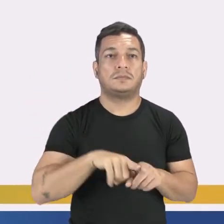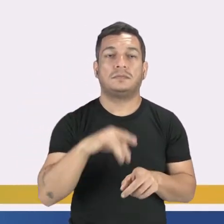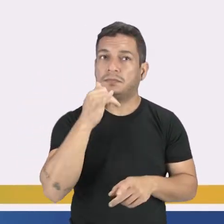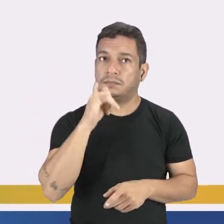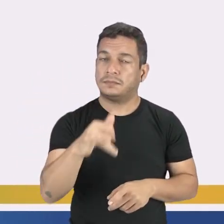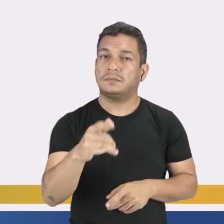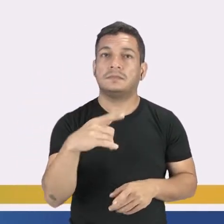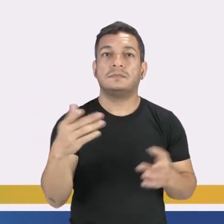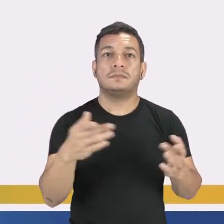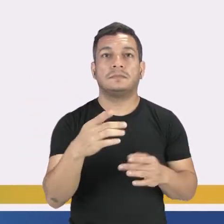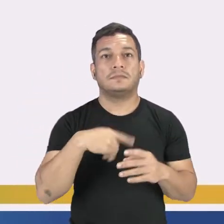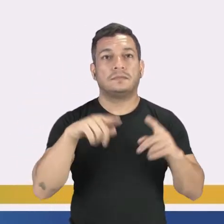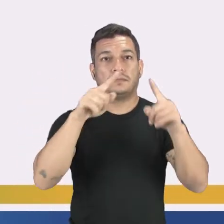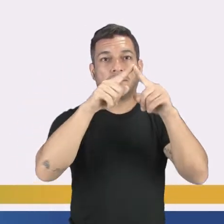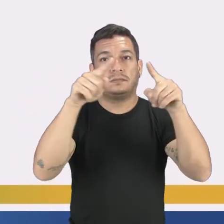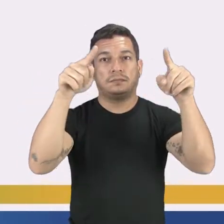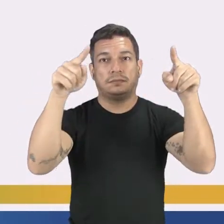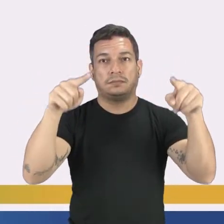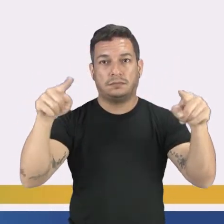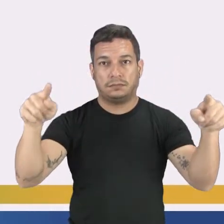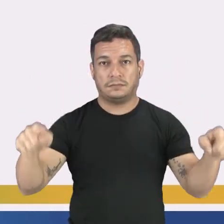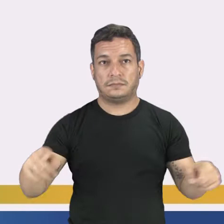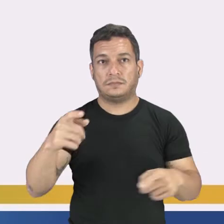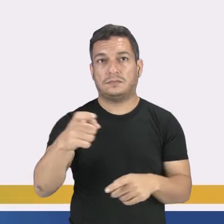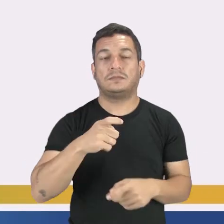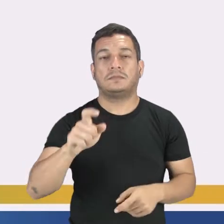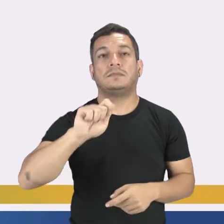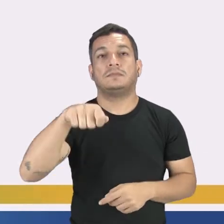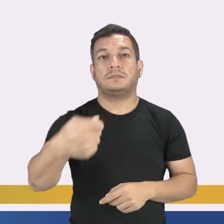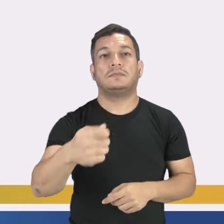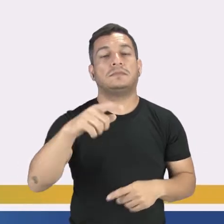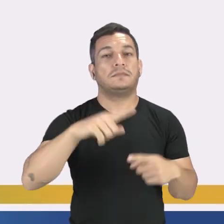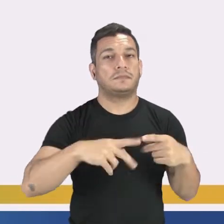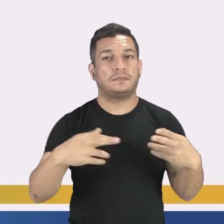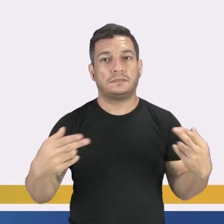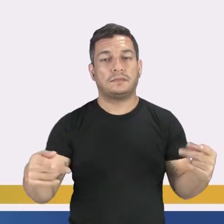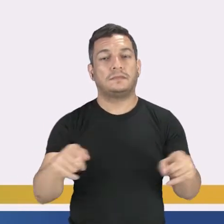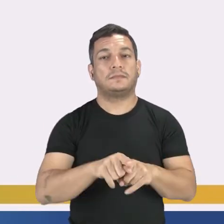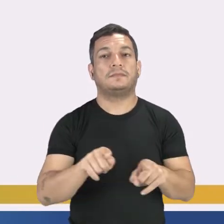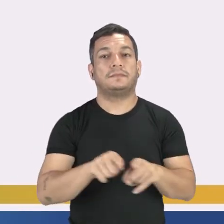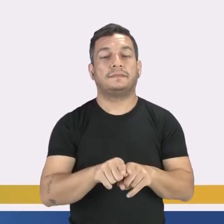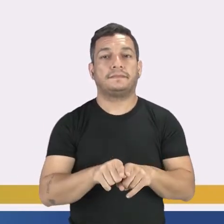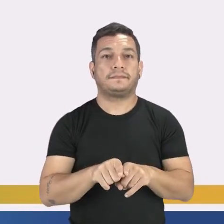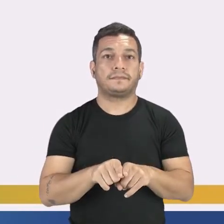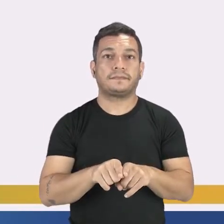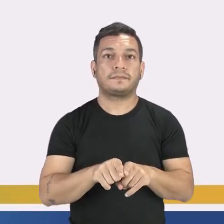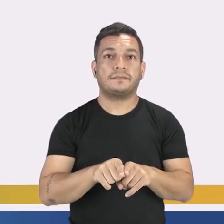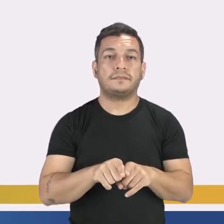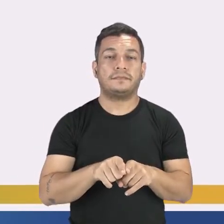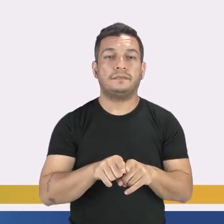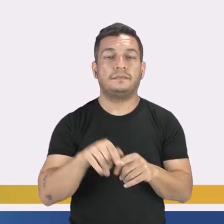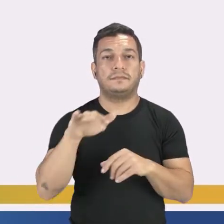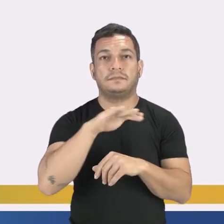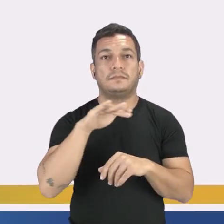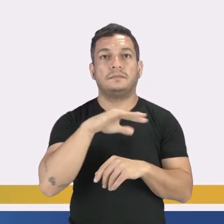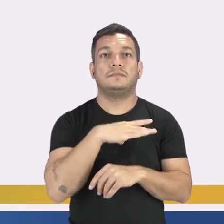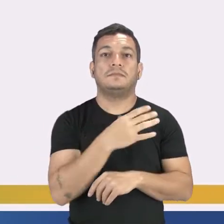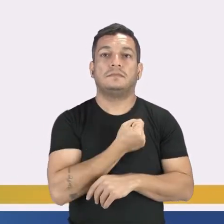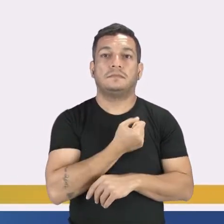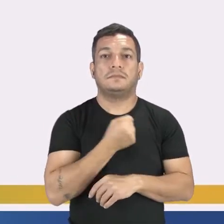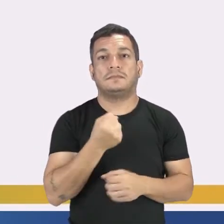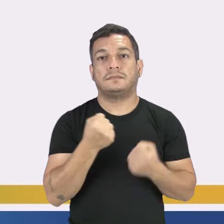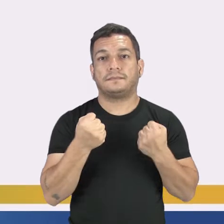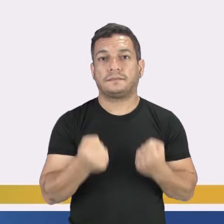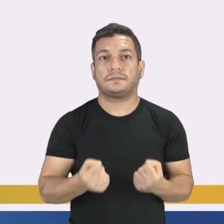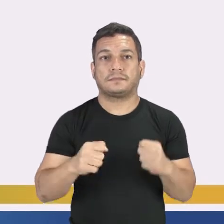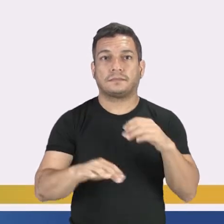a disposição na tabela periódica, o X é o símbolo do material, e a parte superior tem um número de massa,